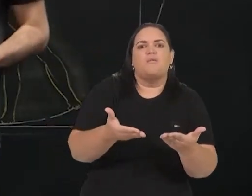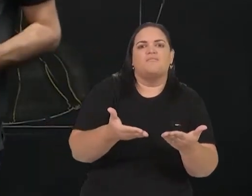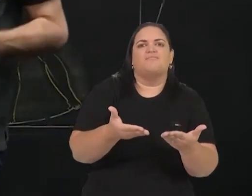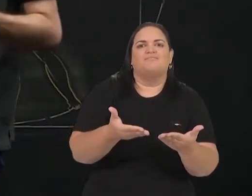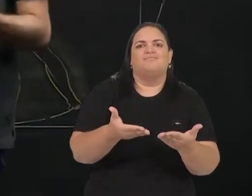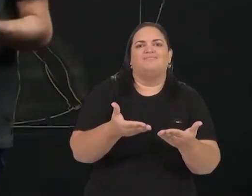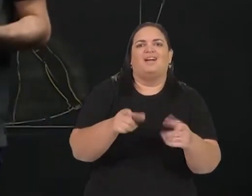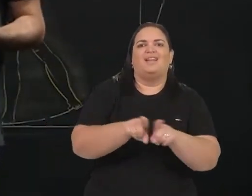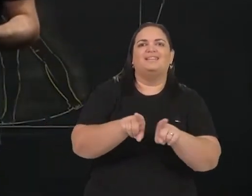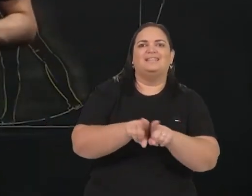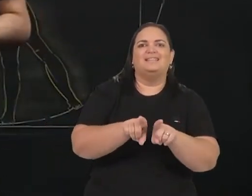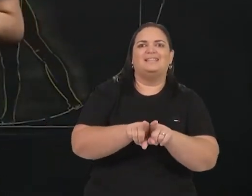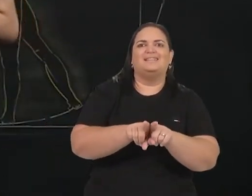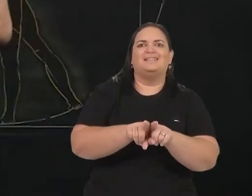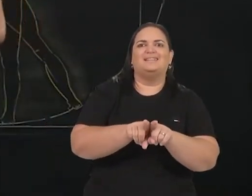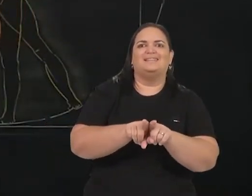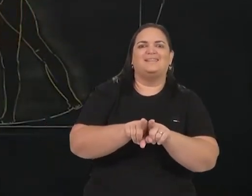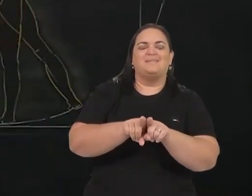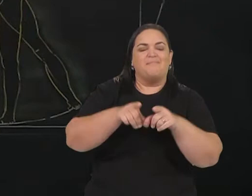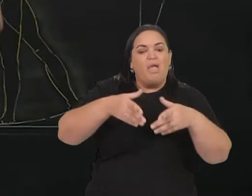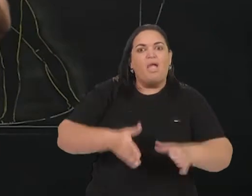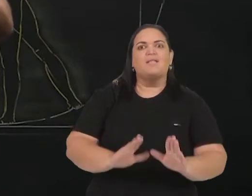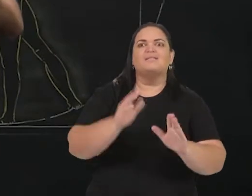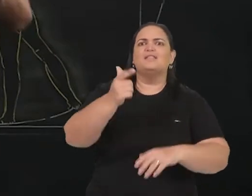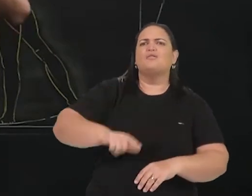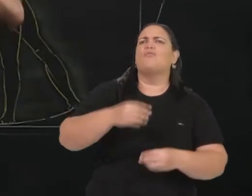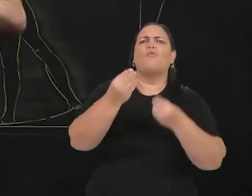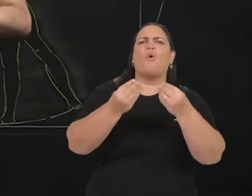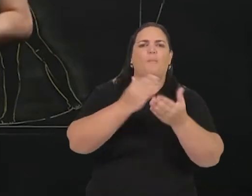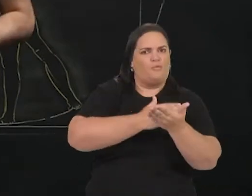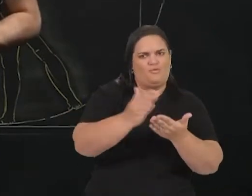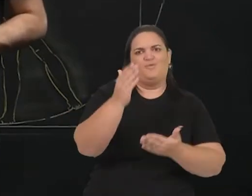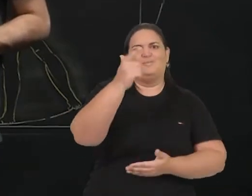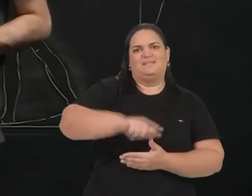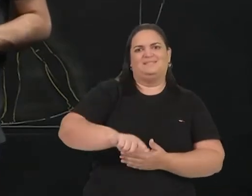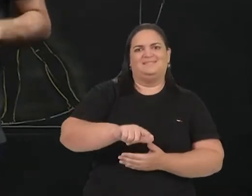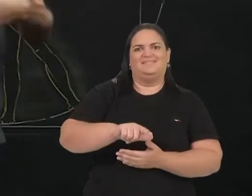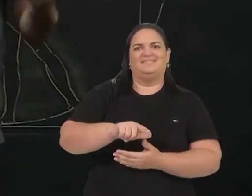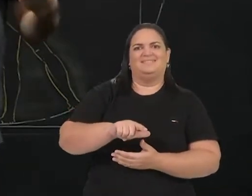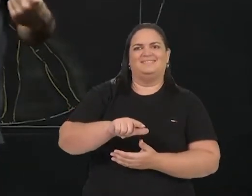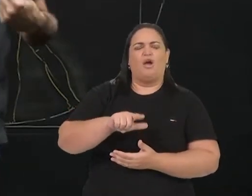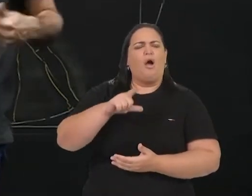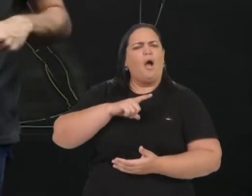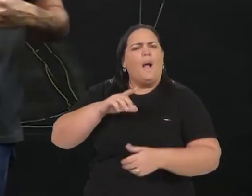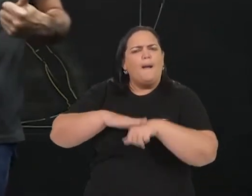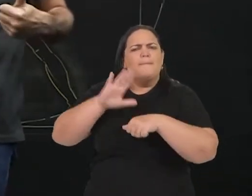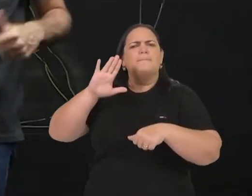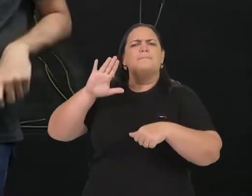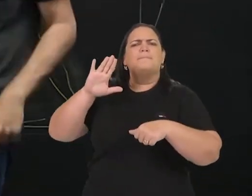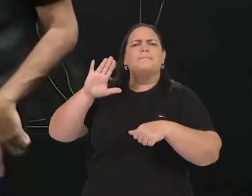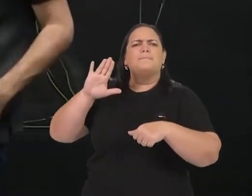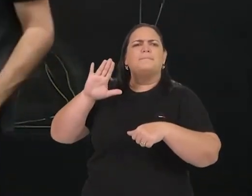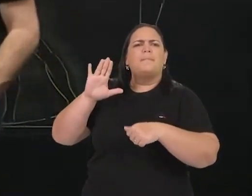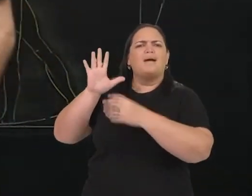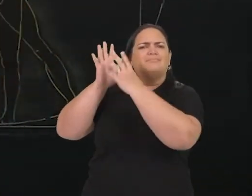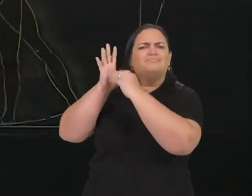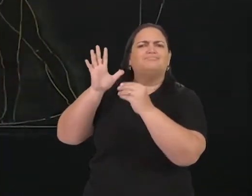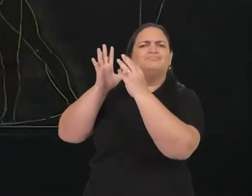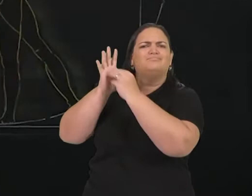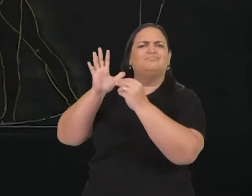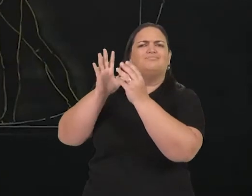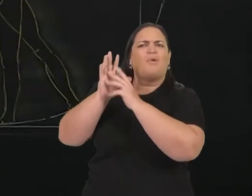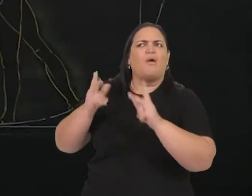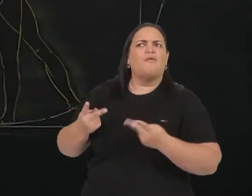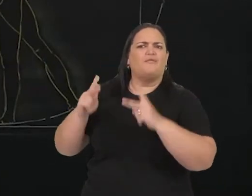Moderna. Por isso esse nome. Então existe uma intenção de aproximar desses valores mais antigos, clássicos, como a gente vai falar